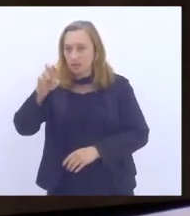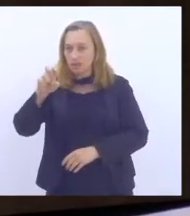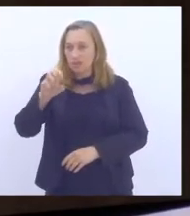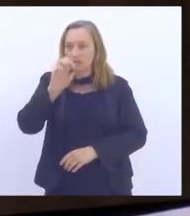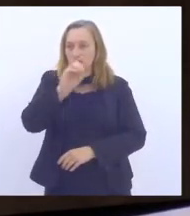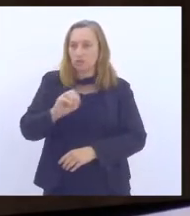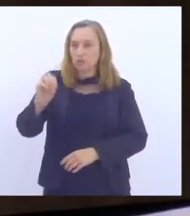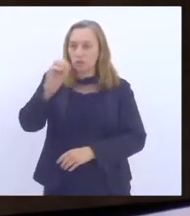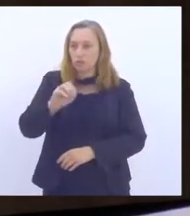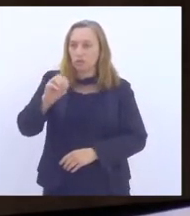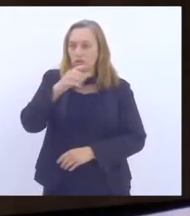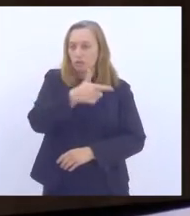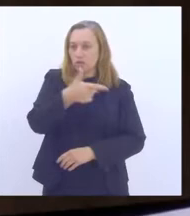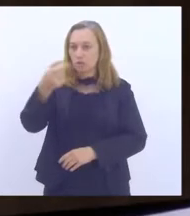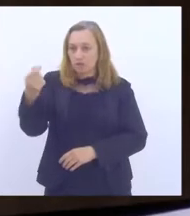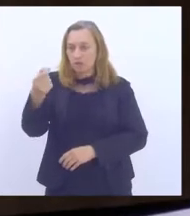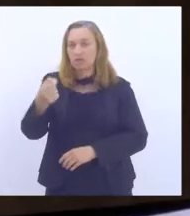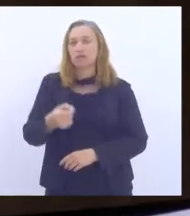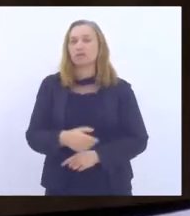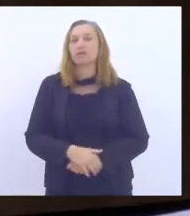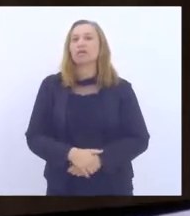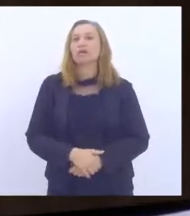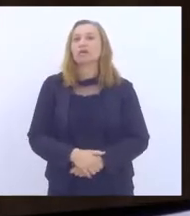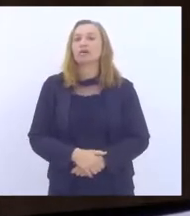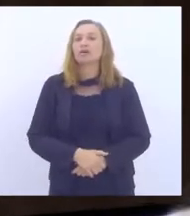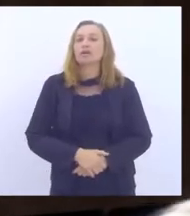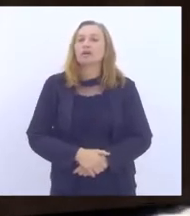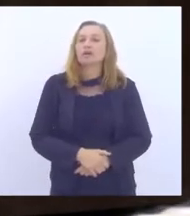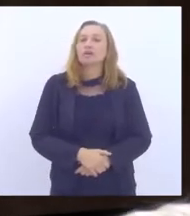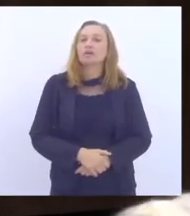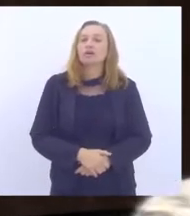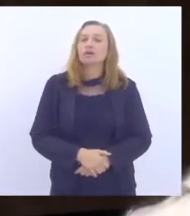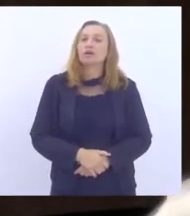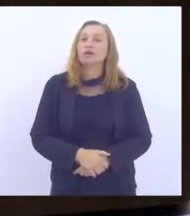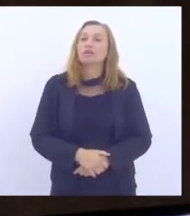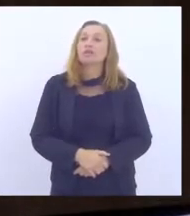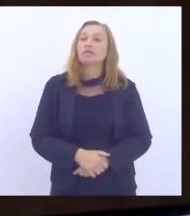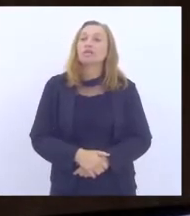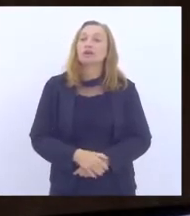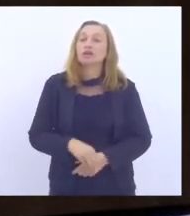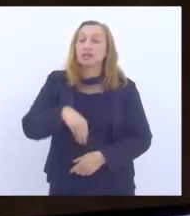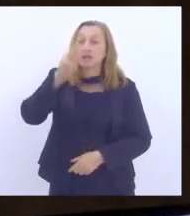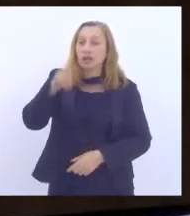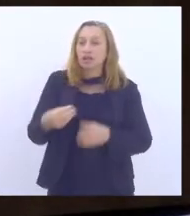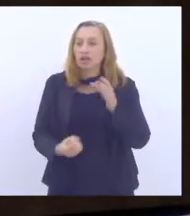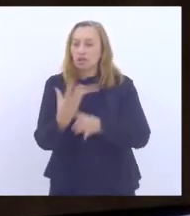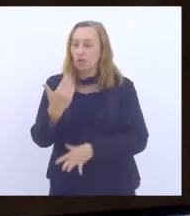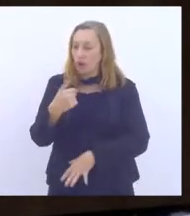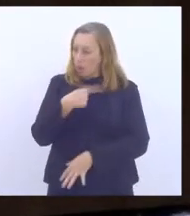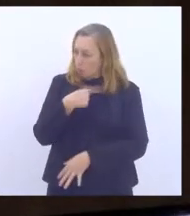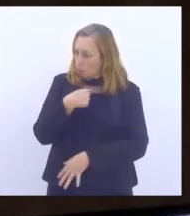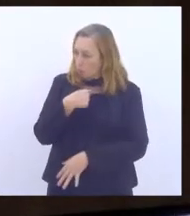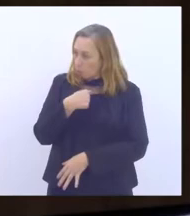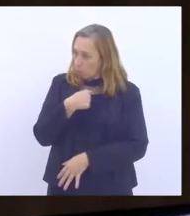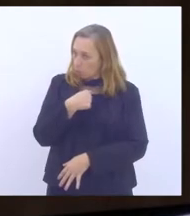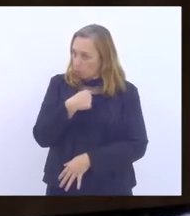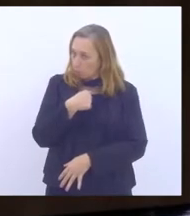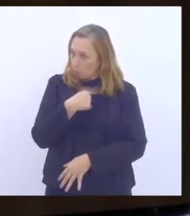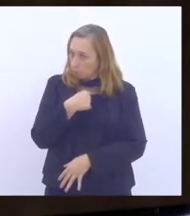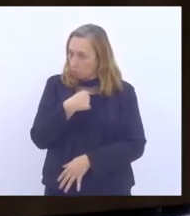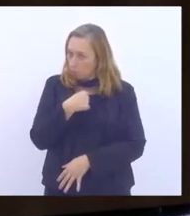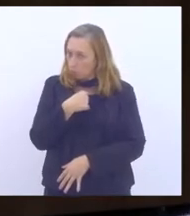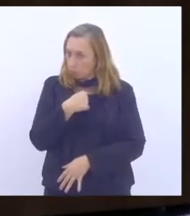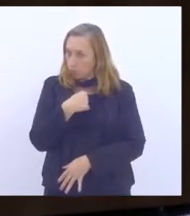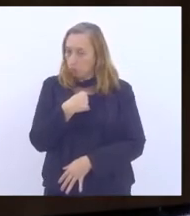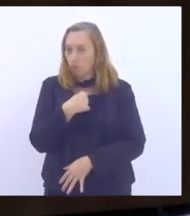de dois mil e vinte cujo autor sou eu ela